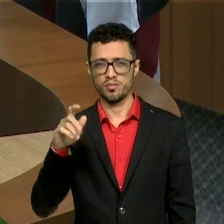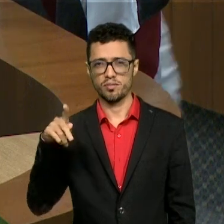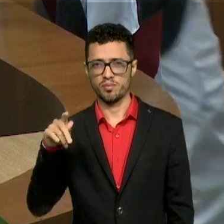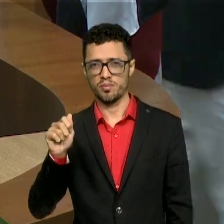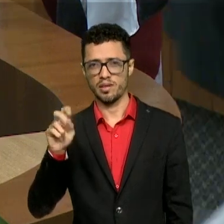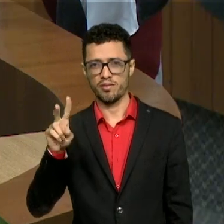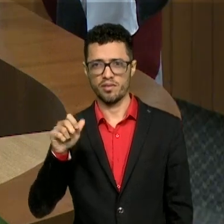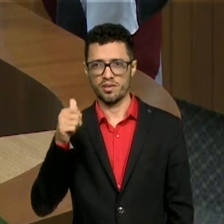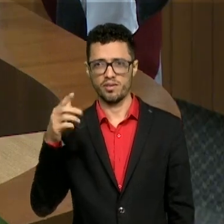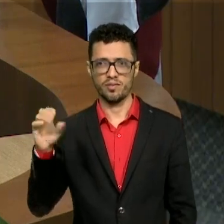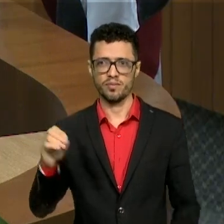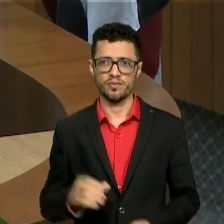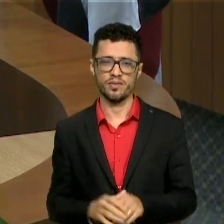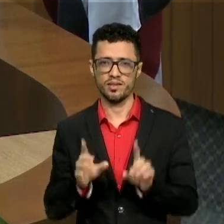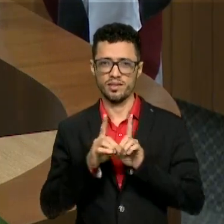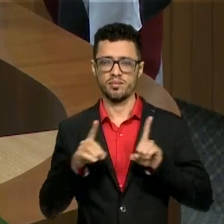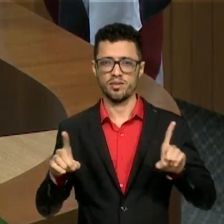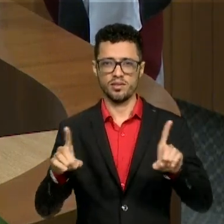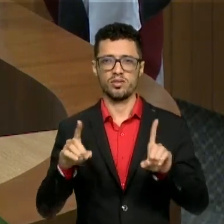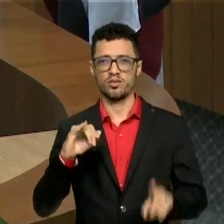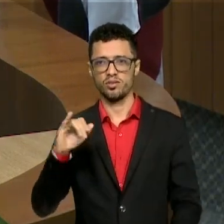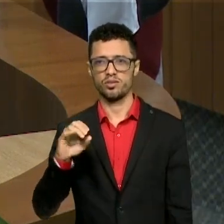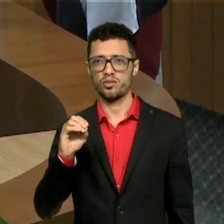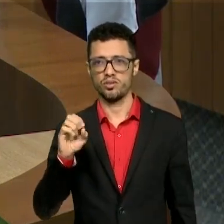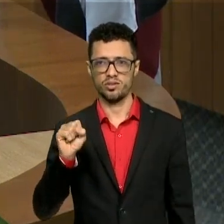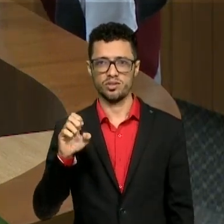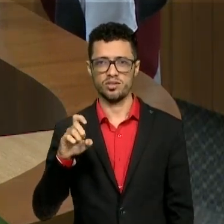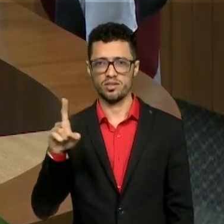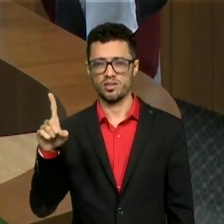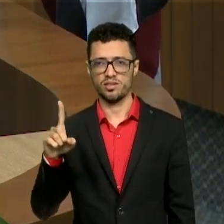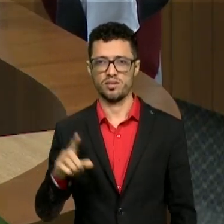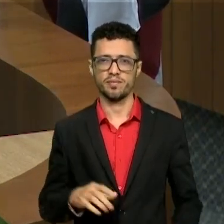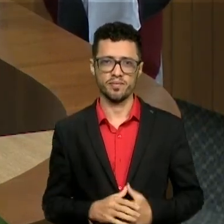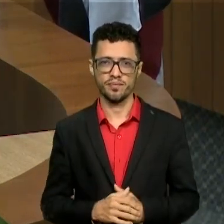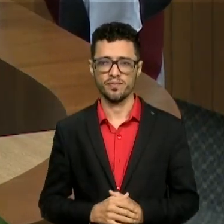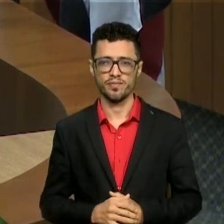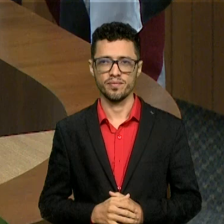desembargador Zé Luiz Almeida, de quem sou